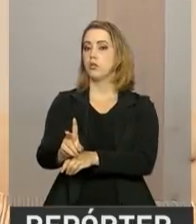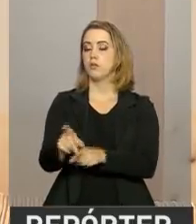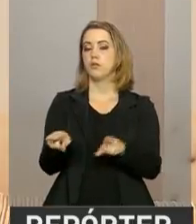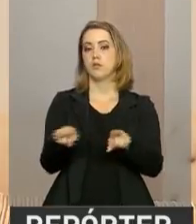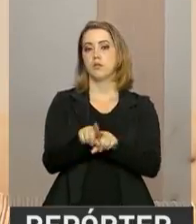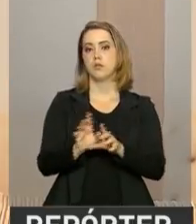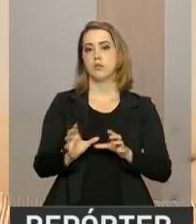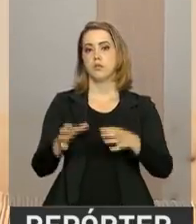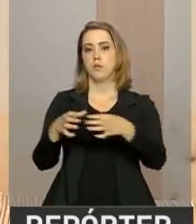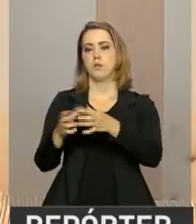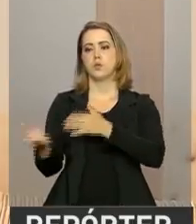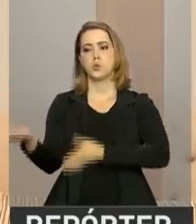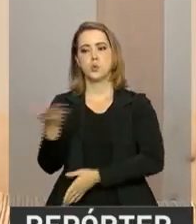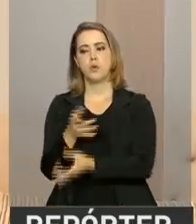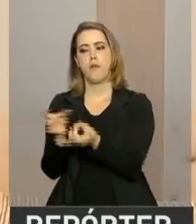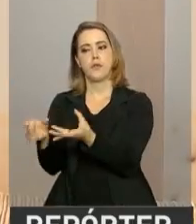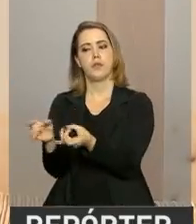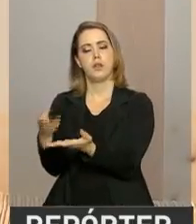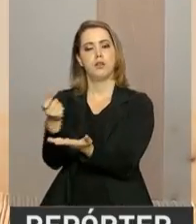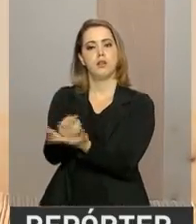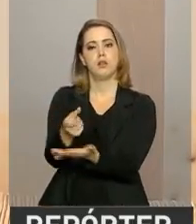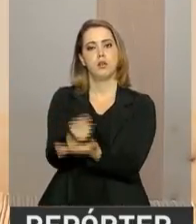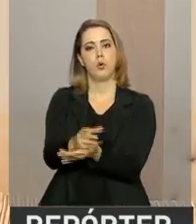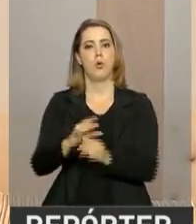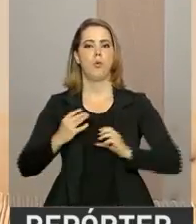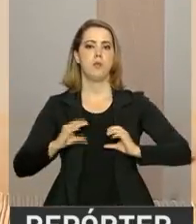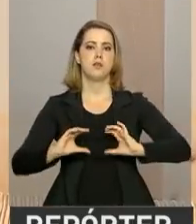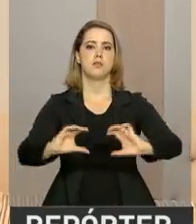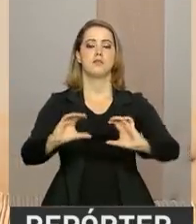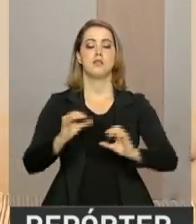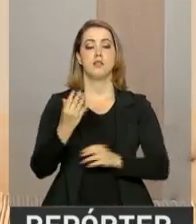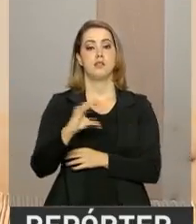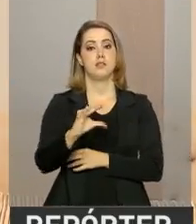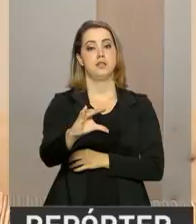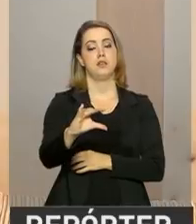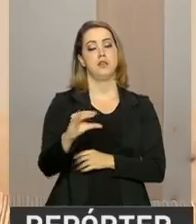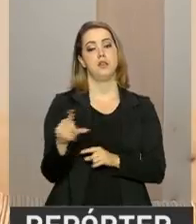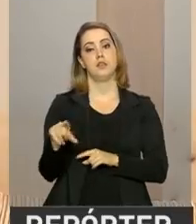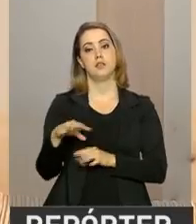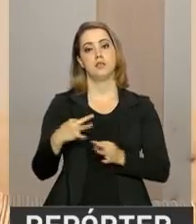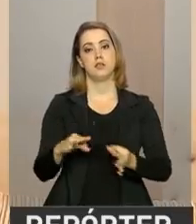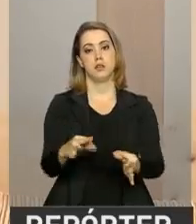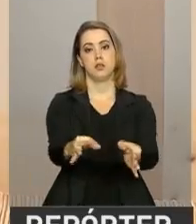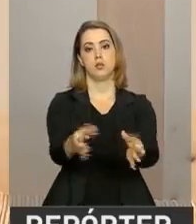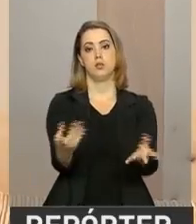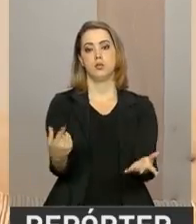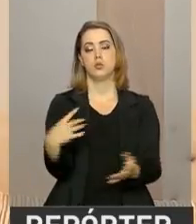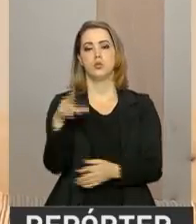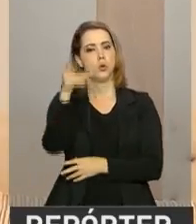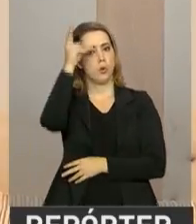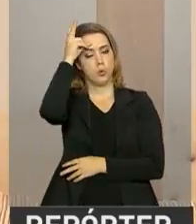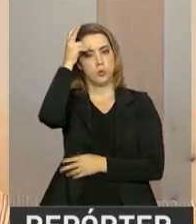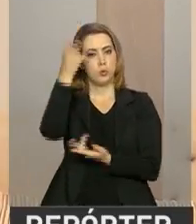comércio e investimento, ciência e tecnologia, cultura,